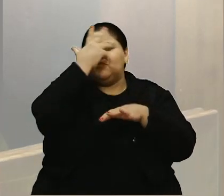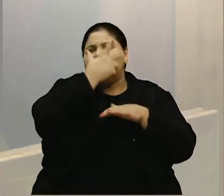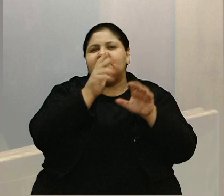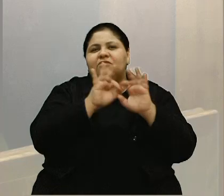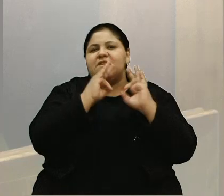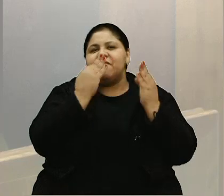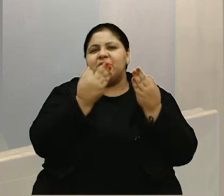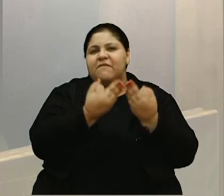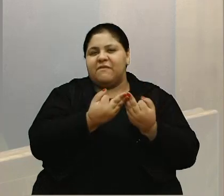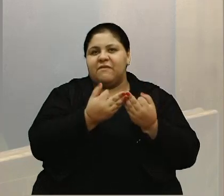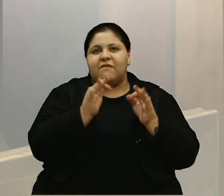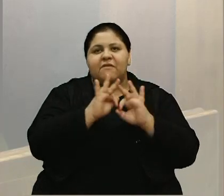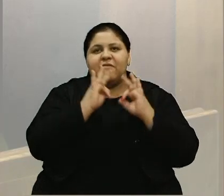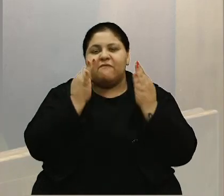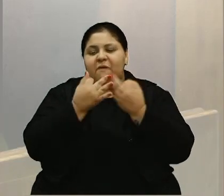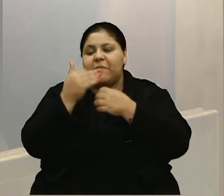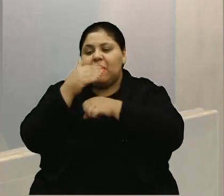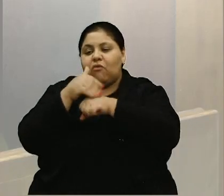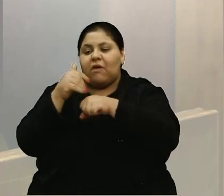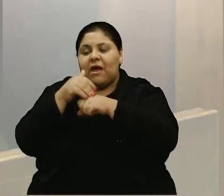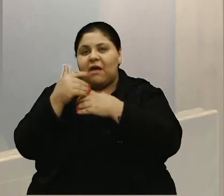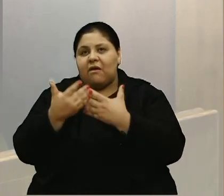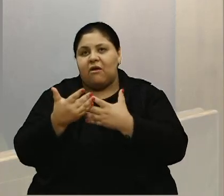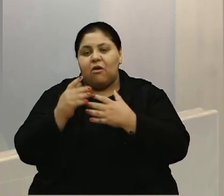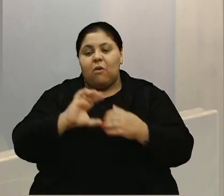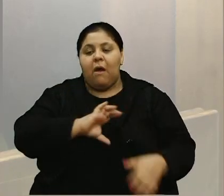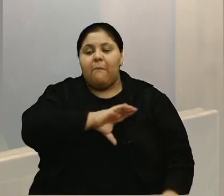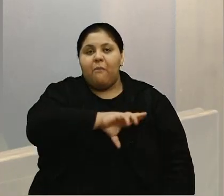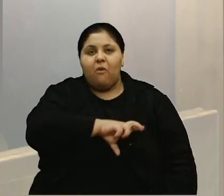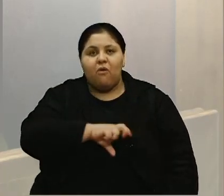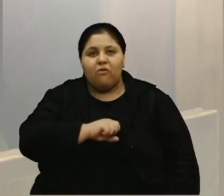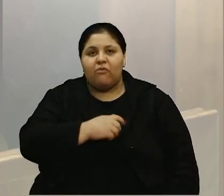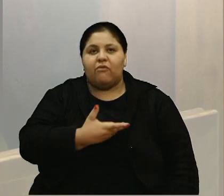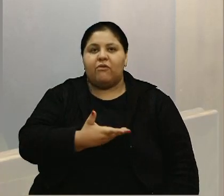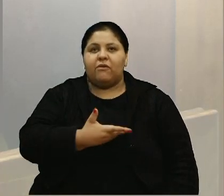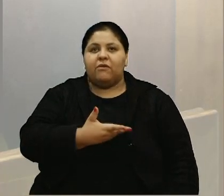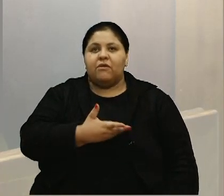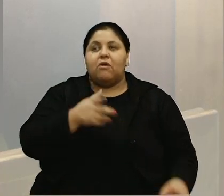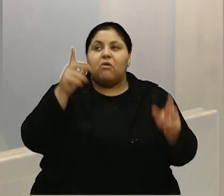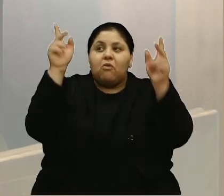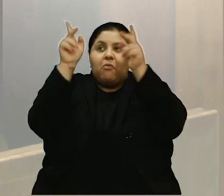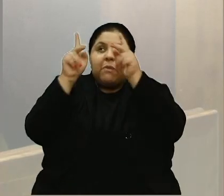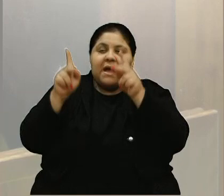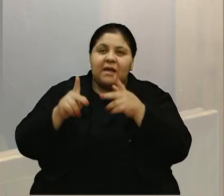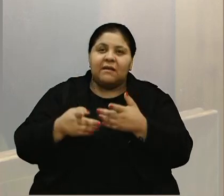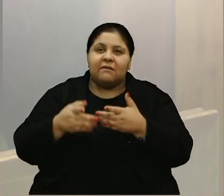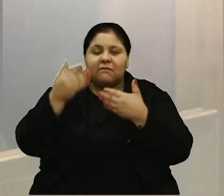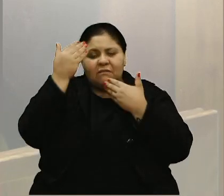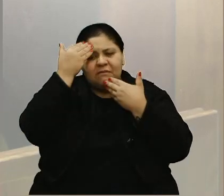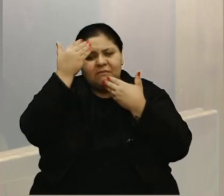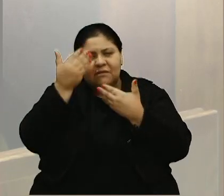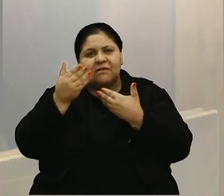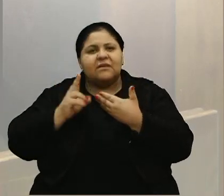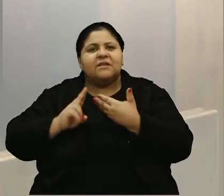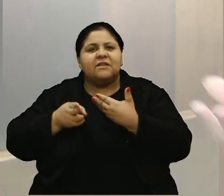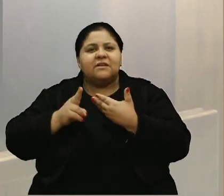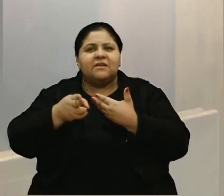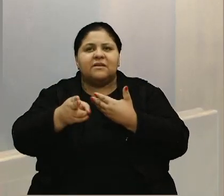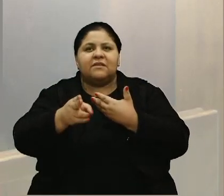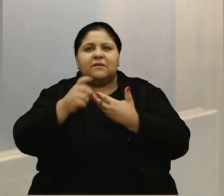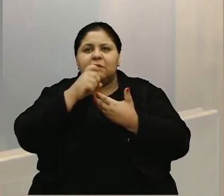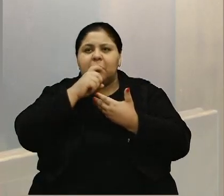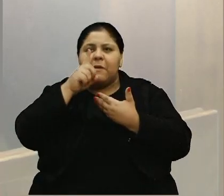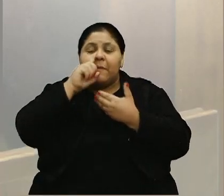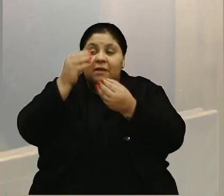família. Família com carinho, com amor, com paz, né? Gratidão sempre do que os pais deram